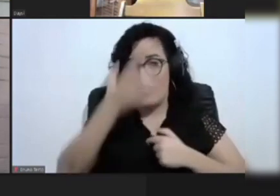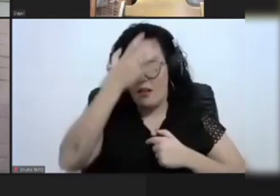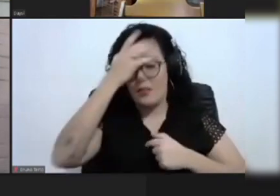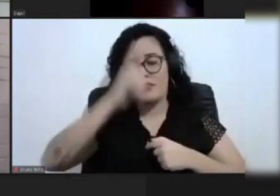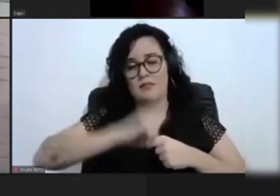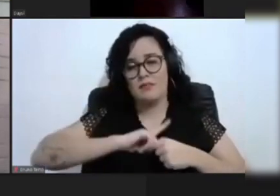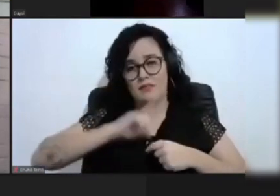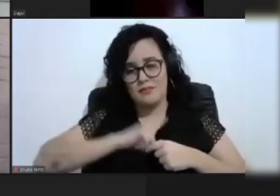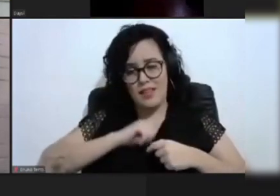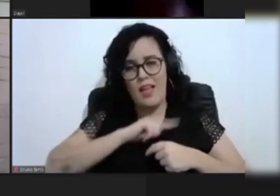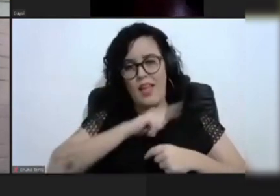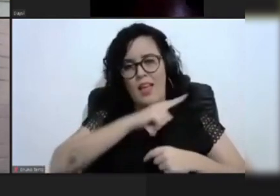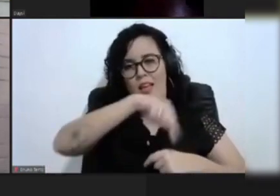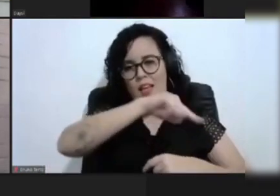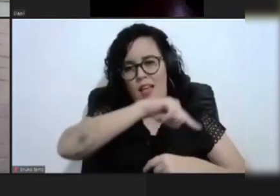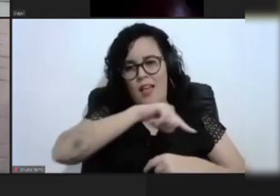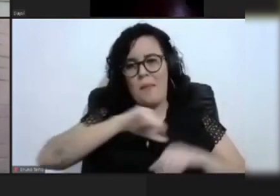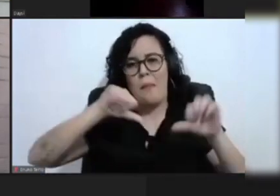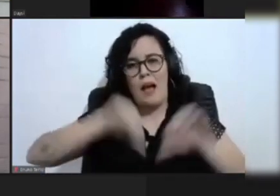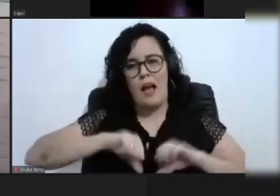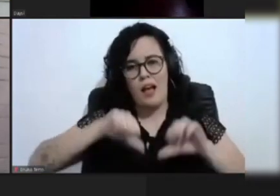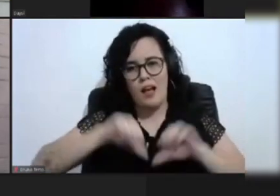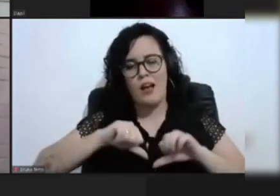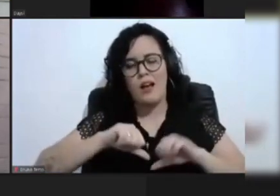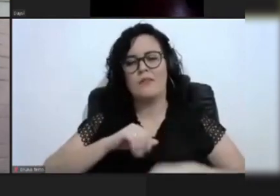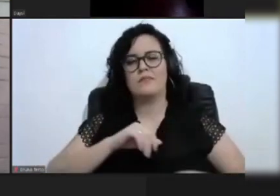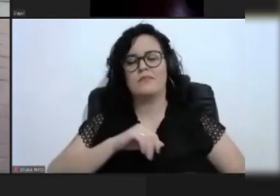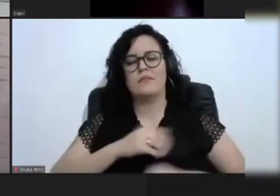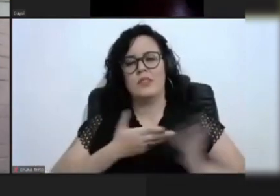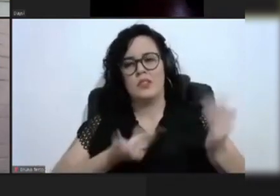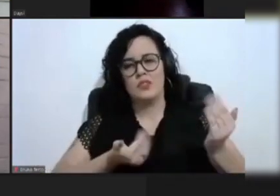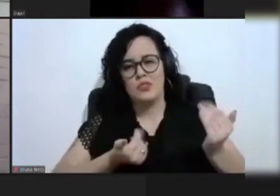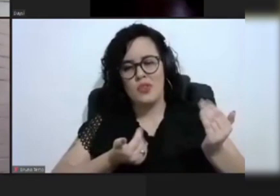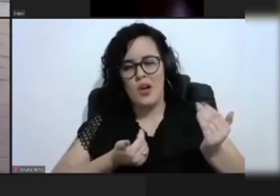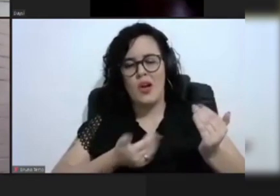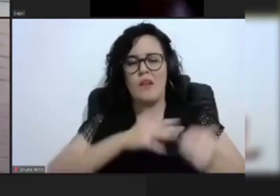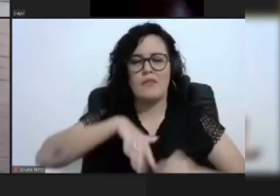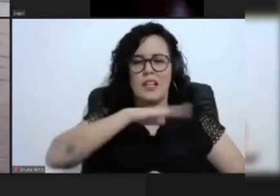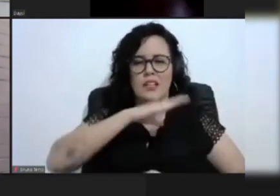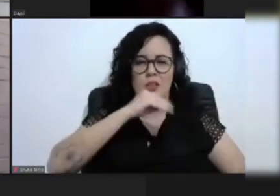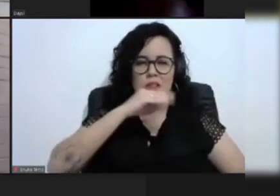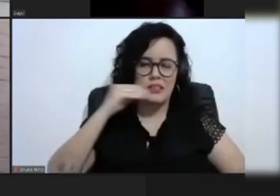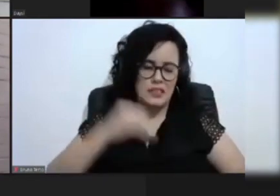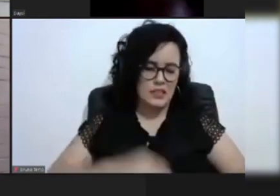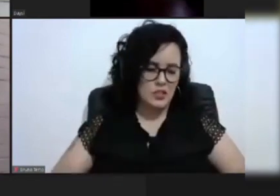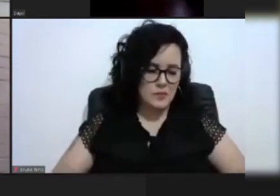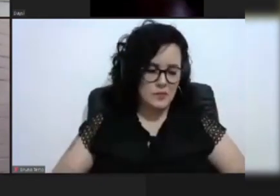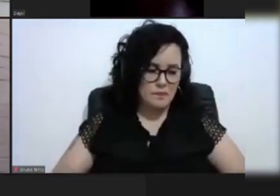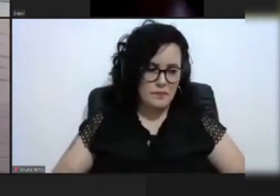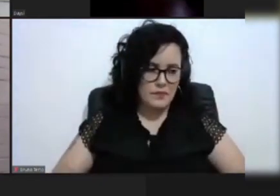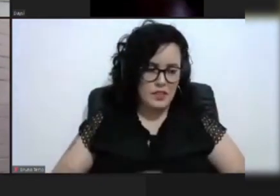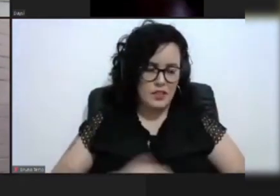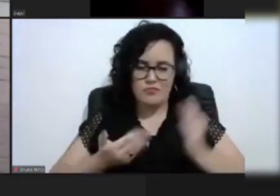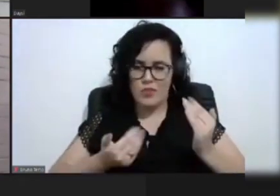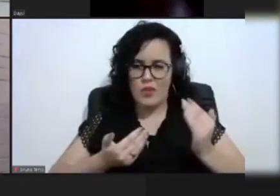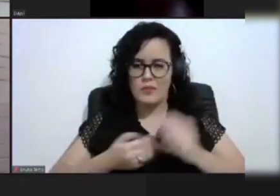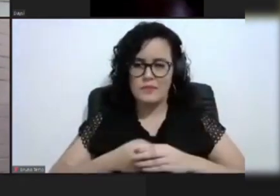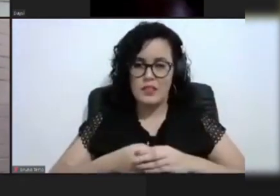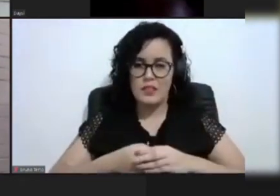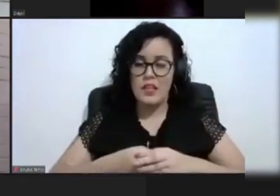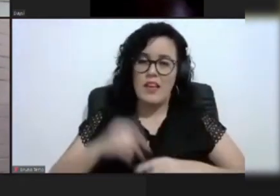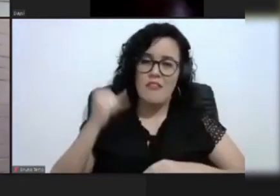essas crianças, né, e adolescentes e jovens, e sabendo que, né, o fique em casa,